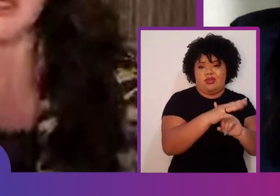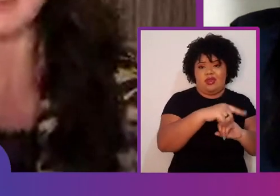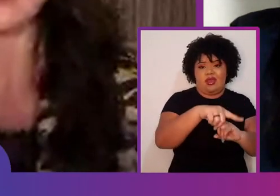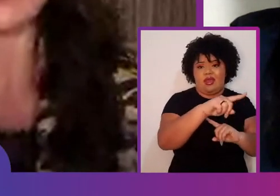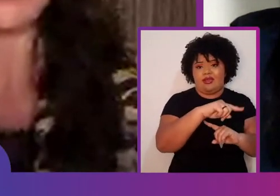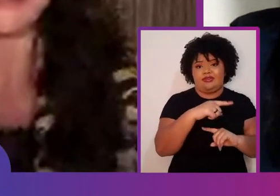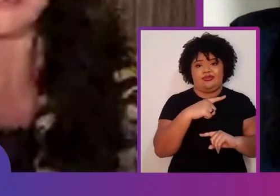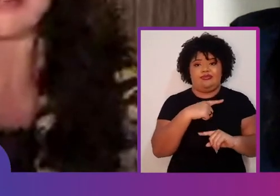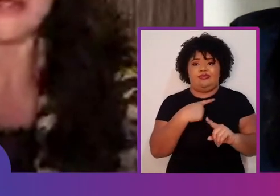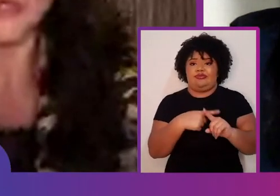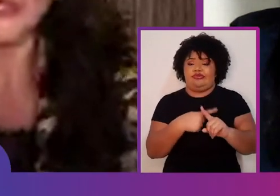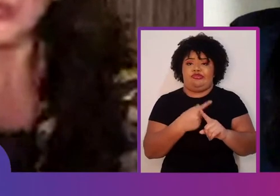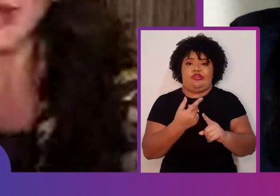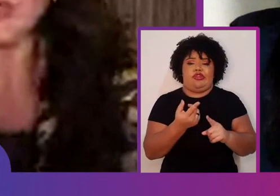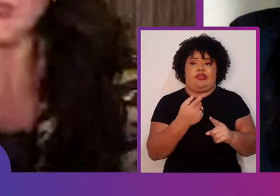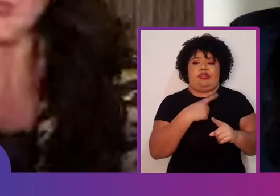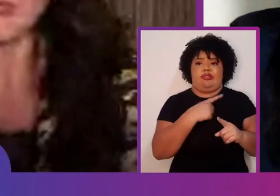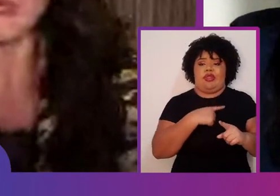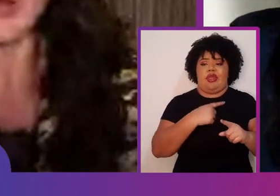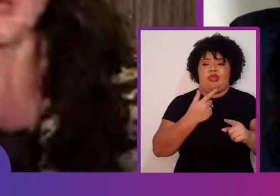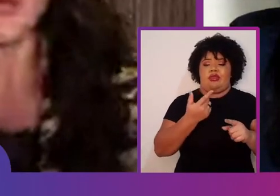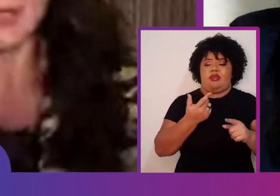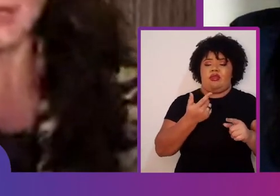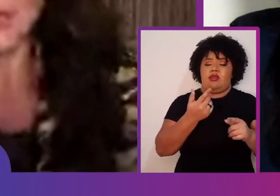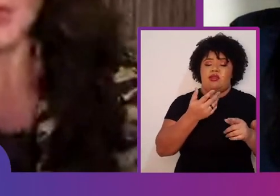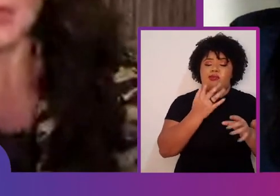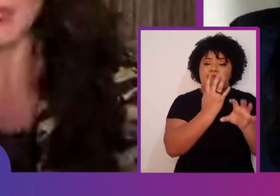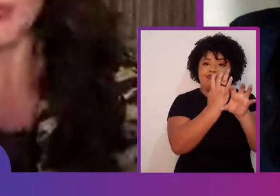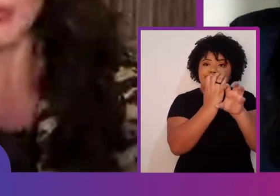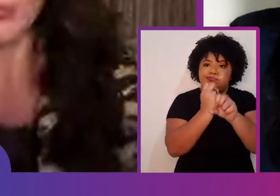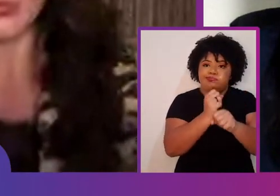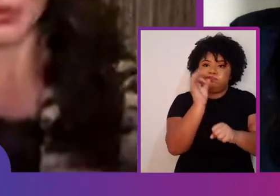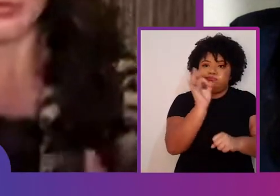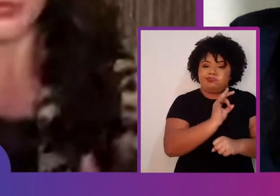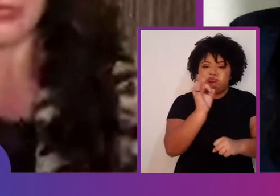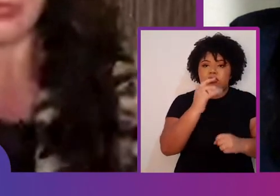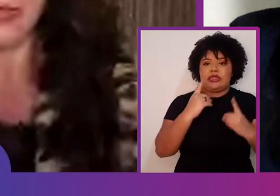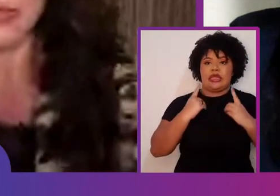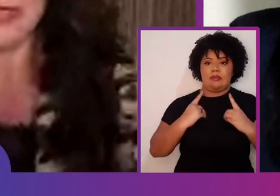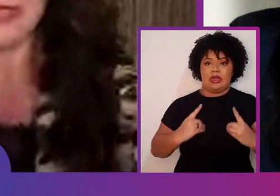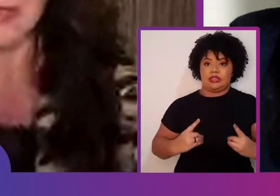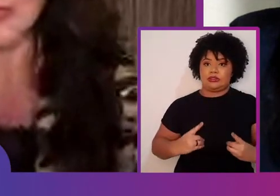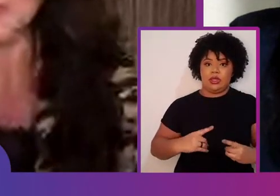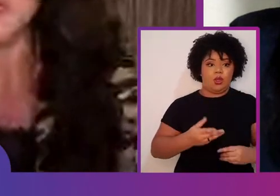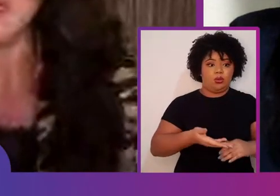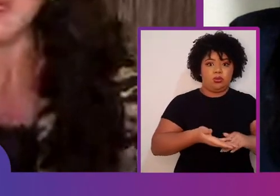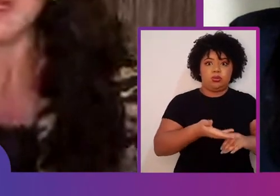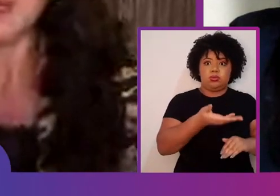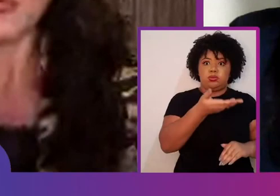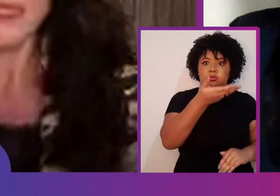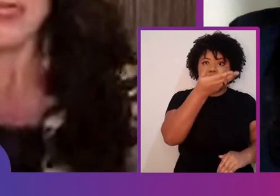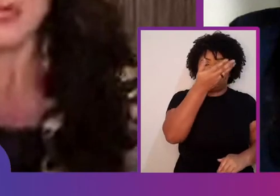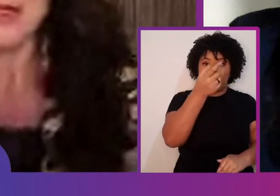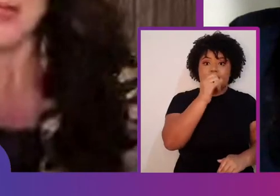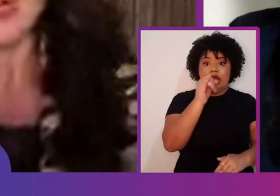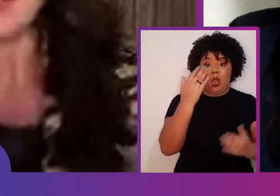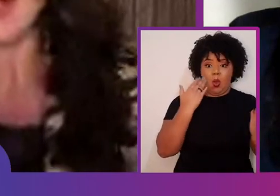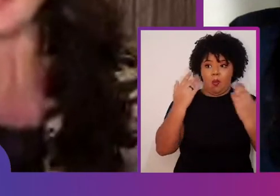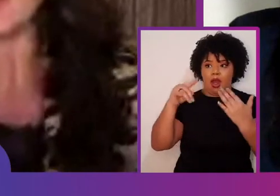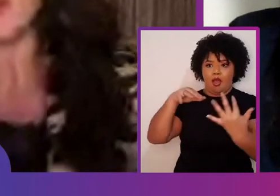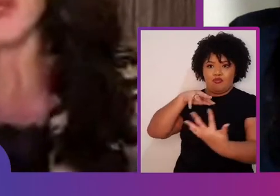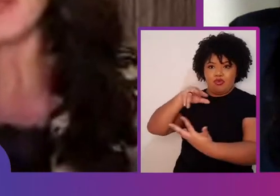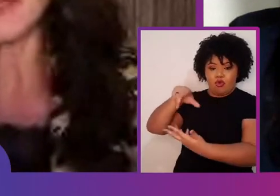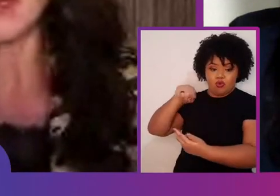de depressão são muito altos na comparação com o resto do mundo, nossa sociedade brasileira. Muitas empresas